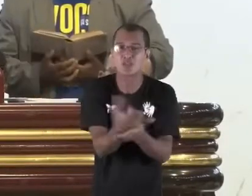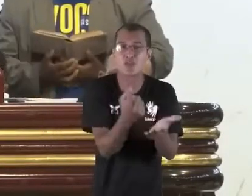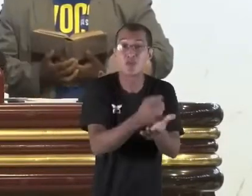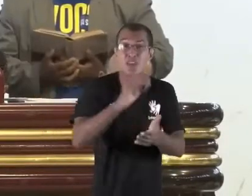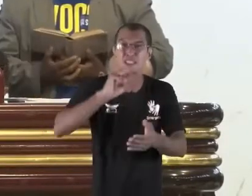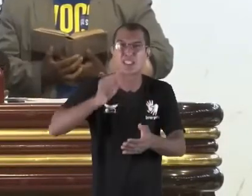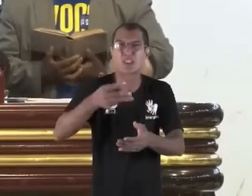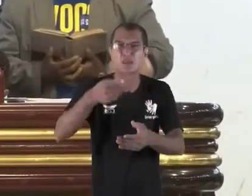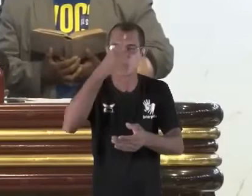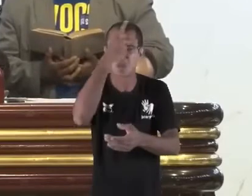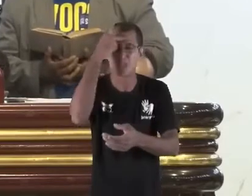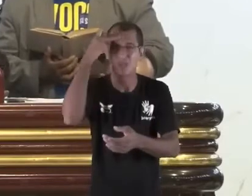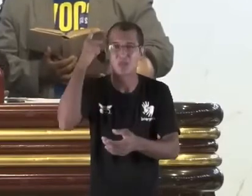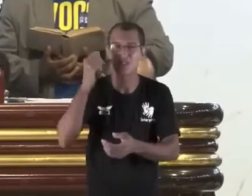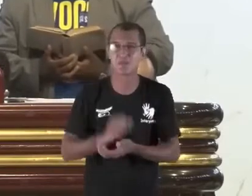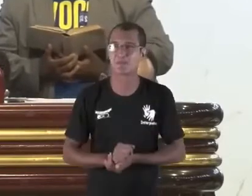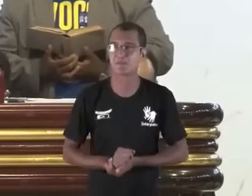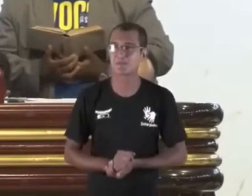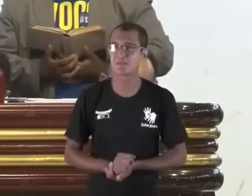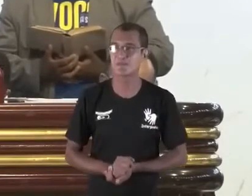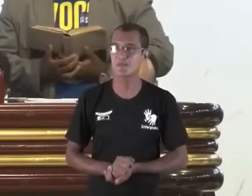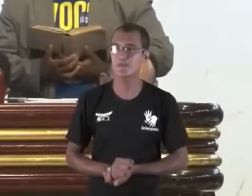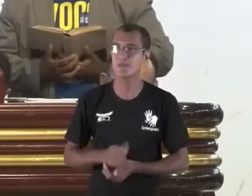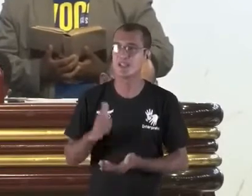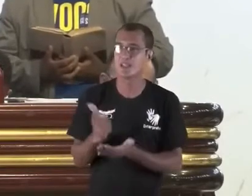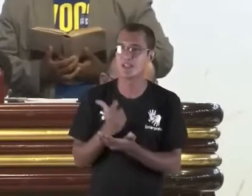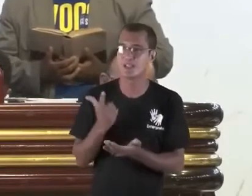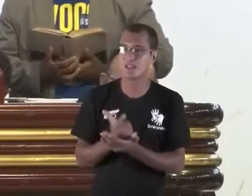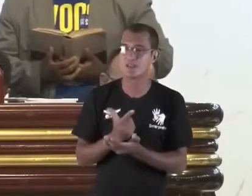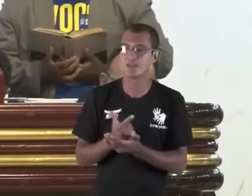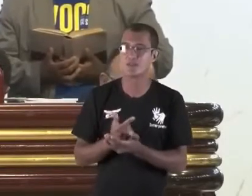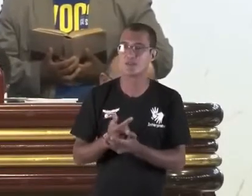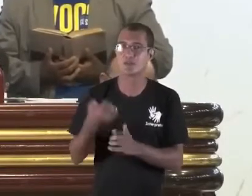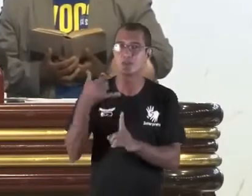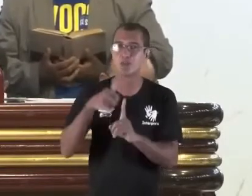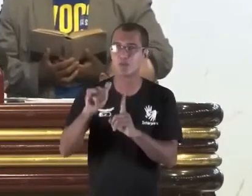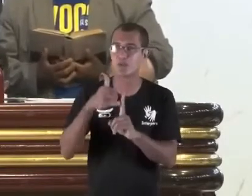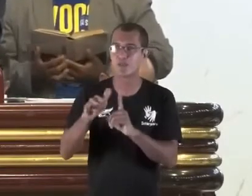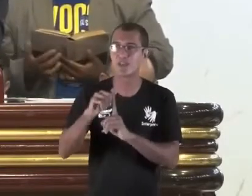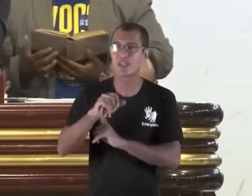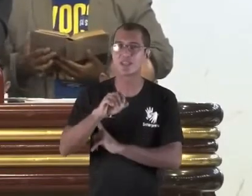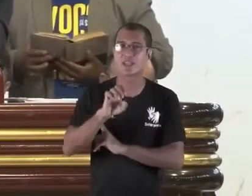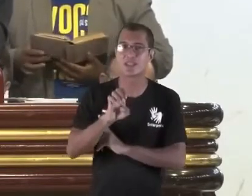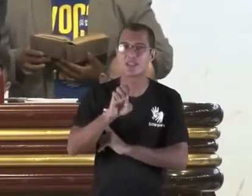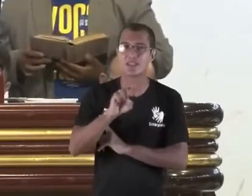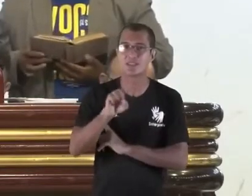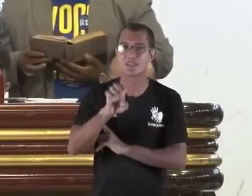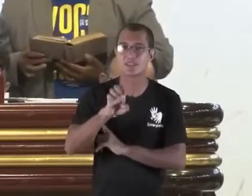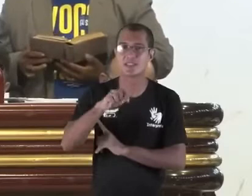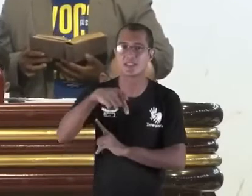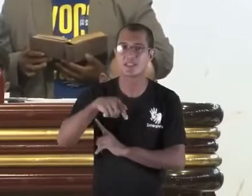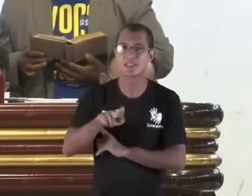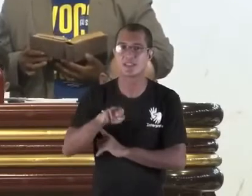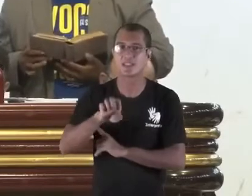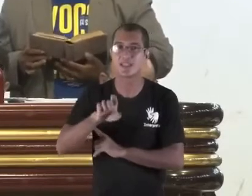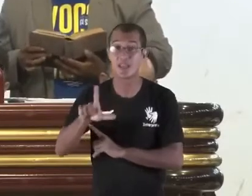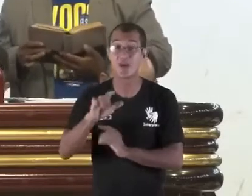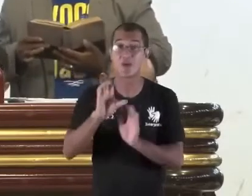à disposição dos irmãos. Livro do profeta Ezequiel, capítulo